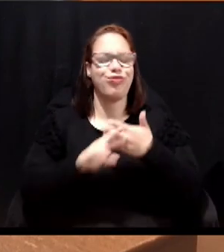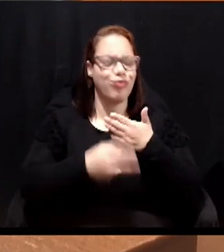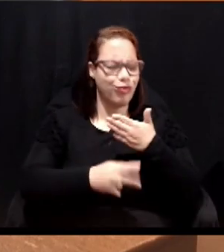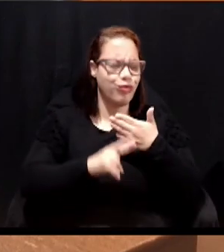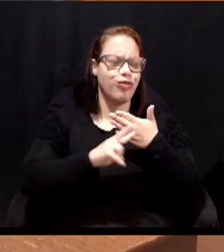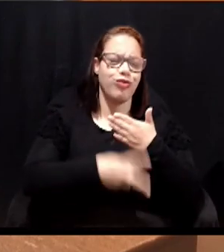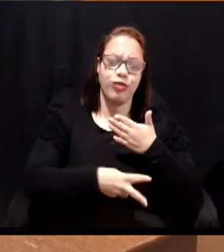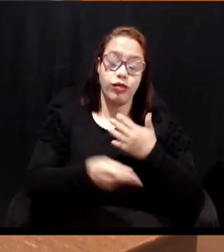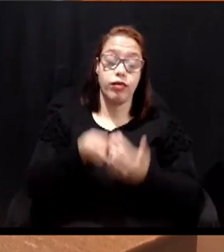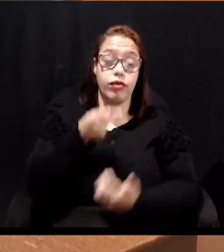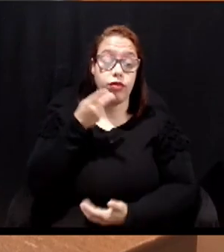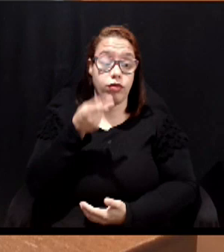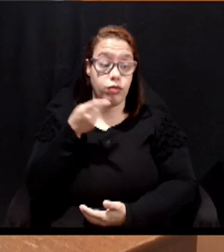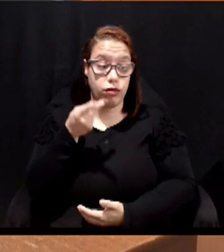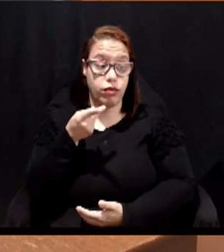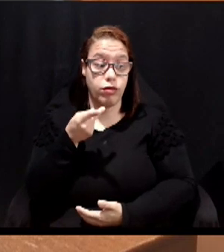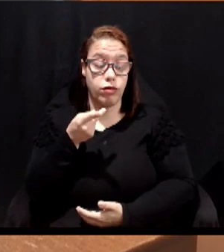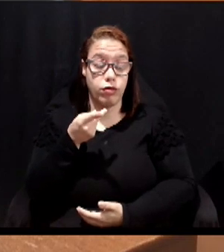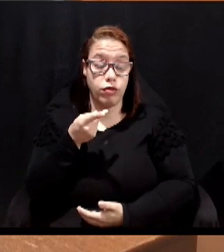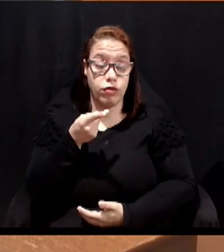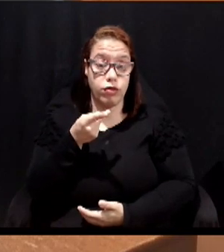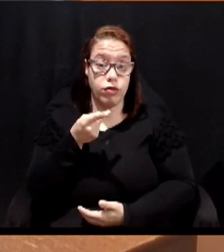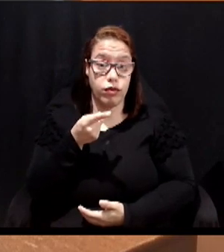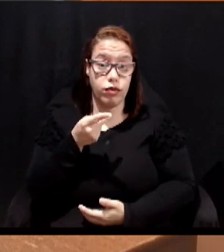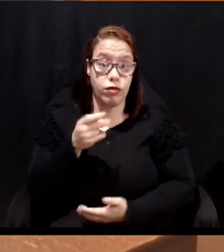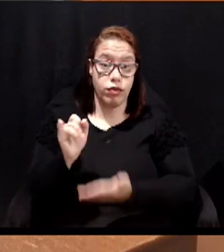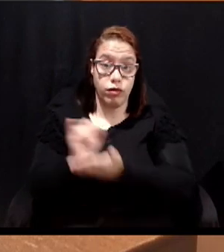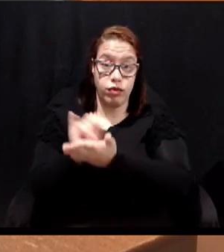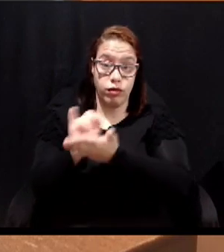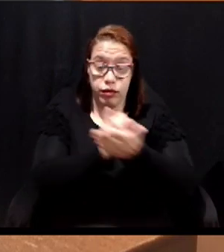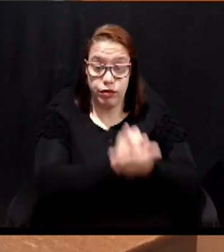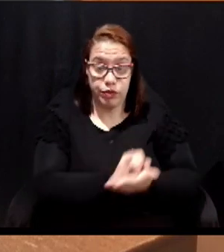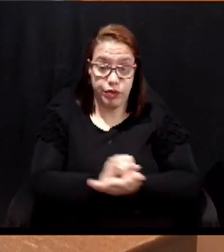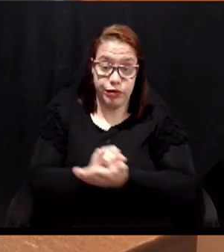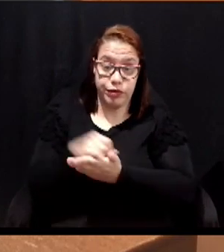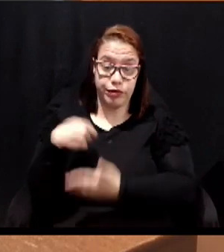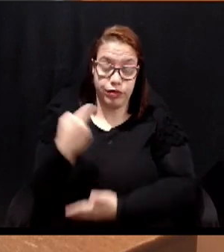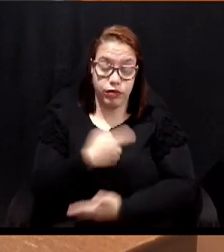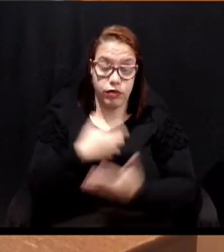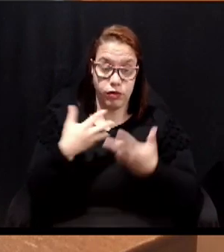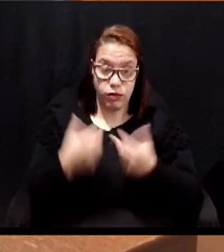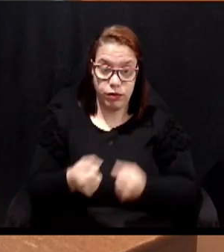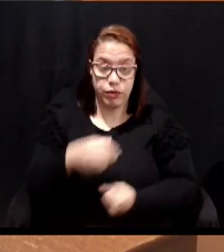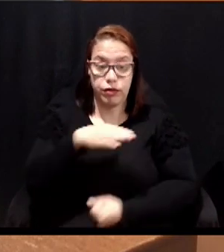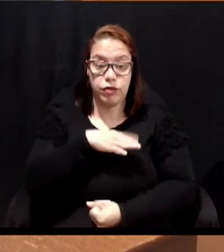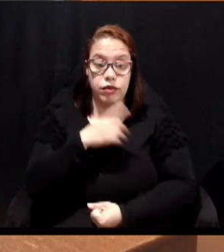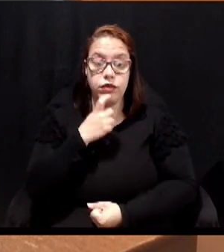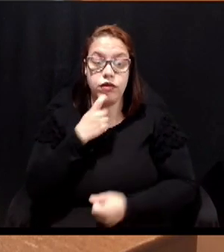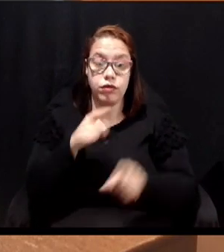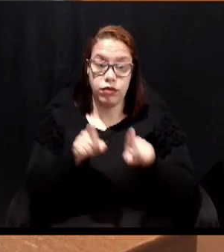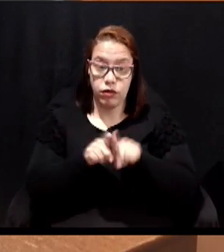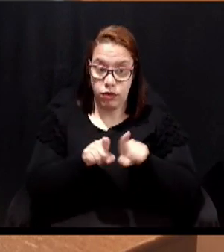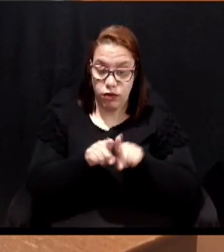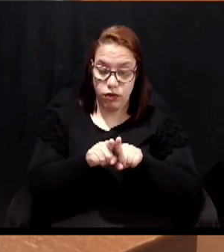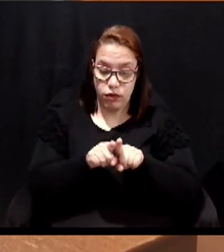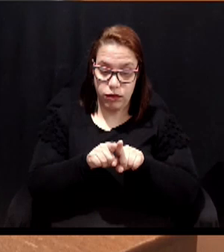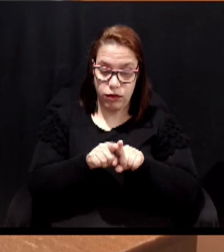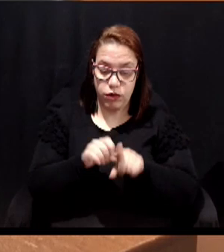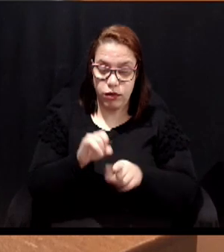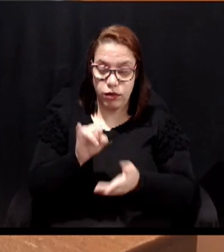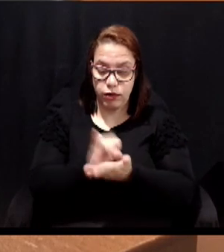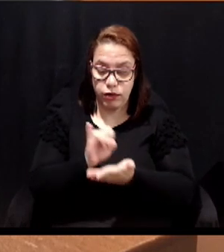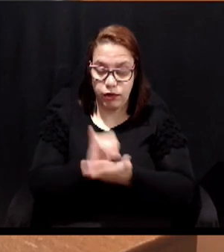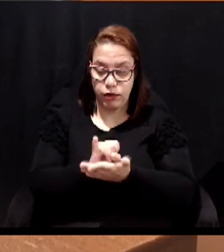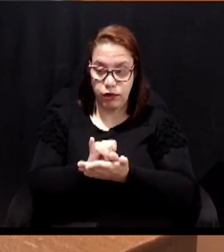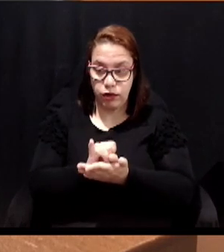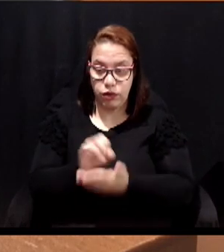do processo de migração, né? E o Brasil recebeu, a cidade de Campinas também, migrantes da Ucrânia,